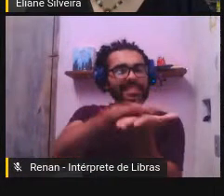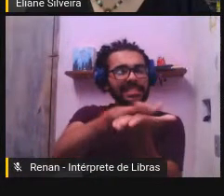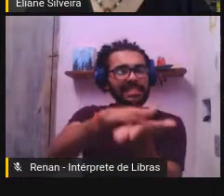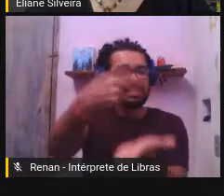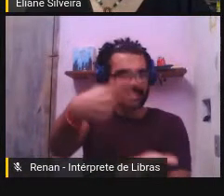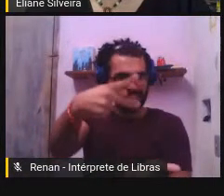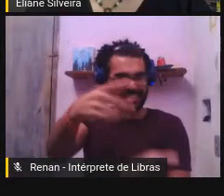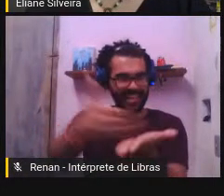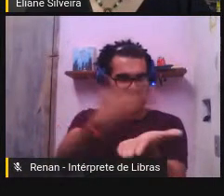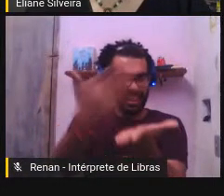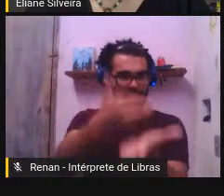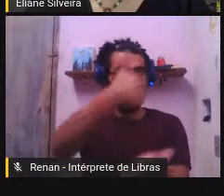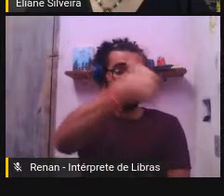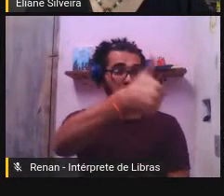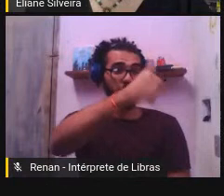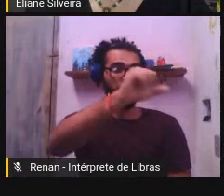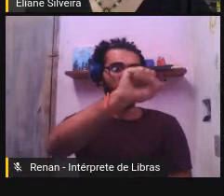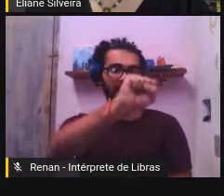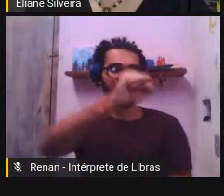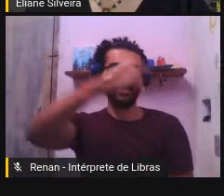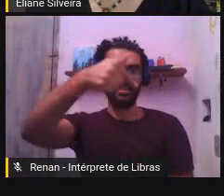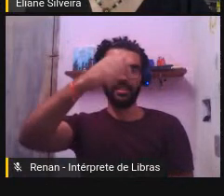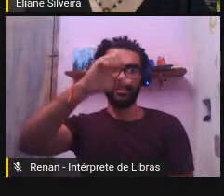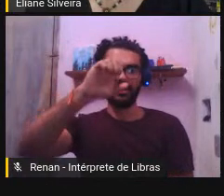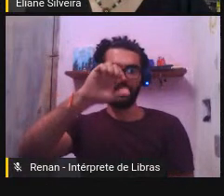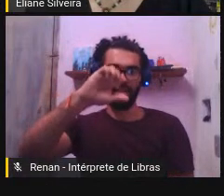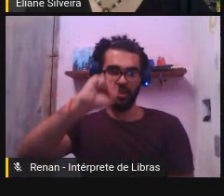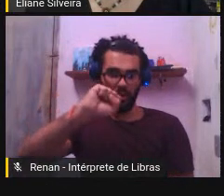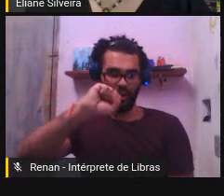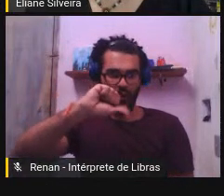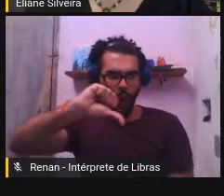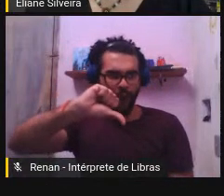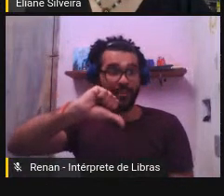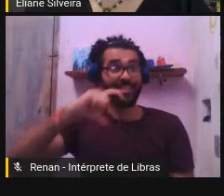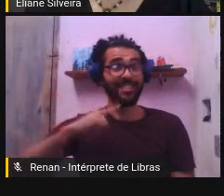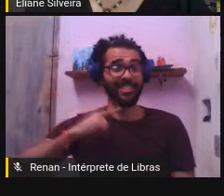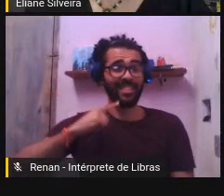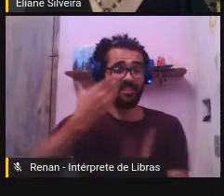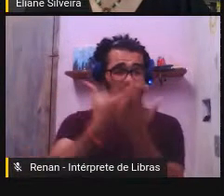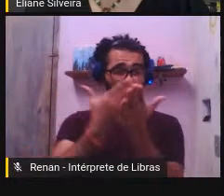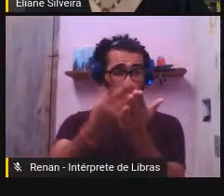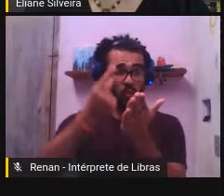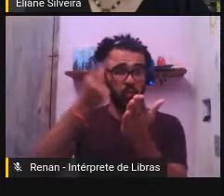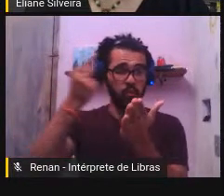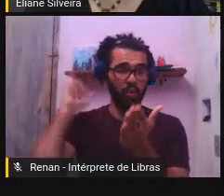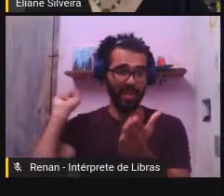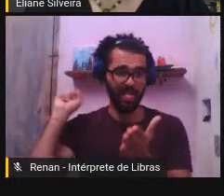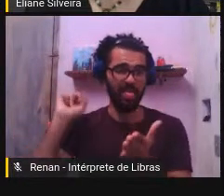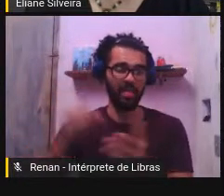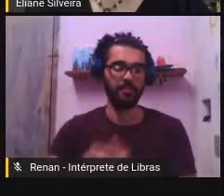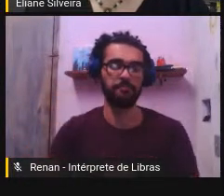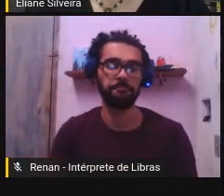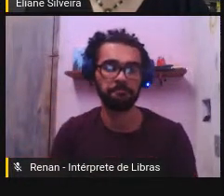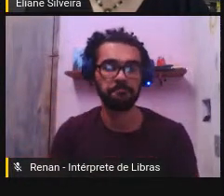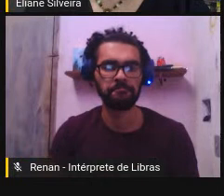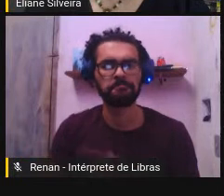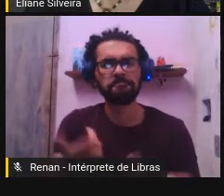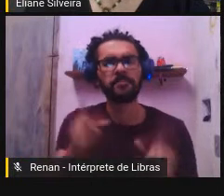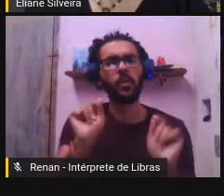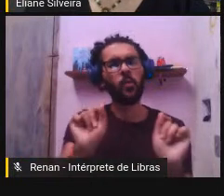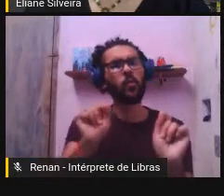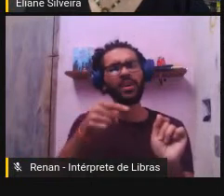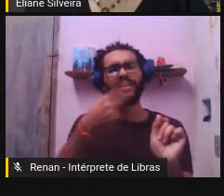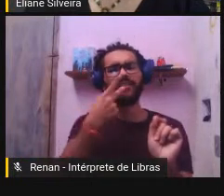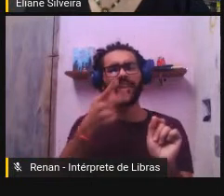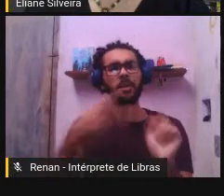realizado em Leipzig. A grande questão trazida por Sossir no souvenir, nesse manuscrito que fala sobre o Memoir,